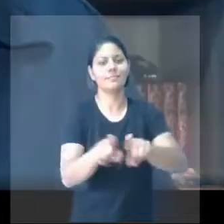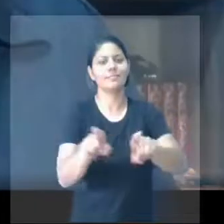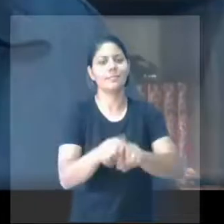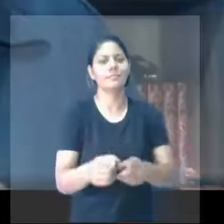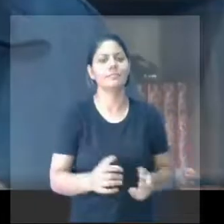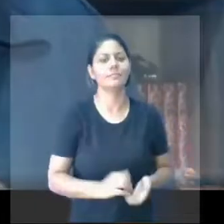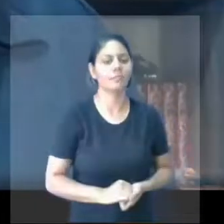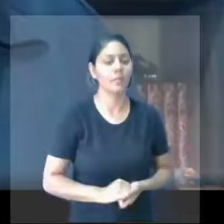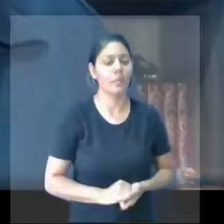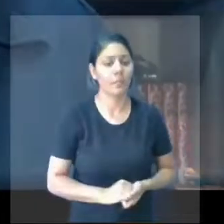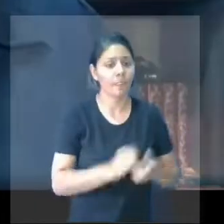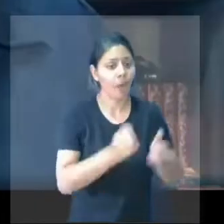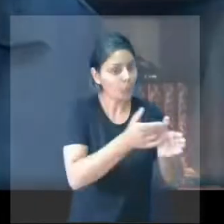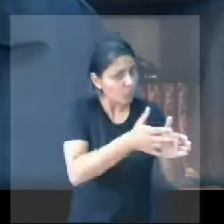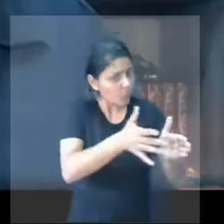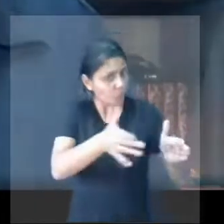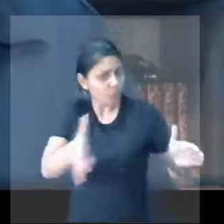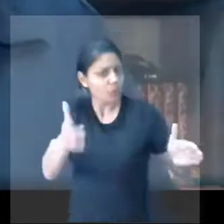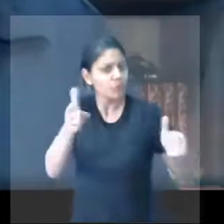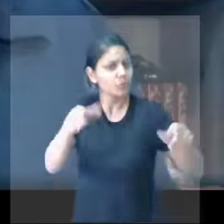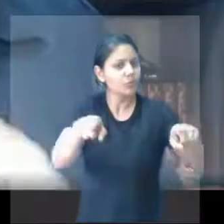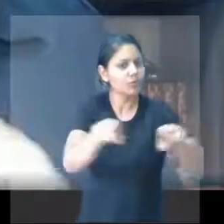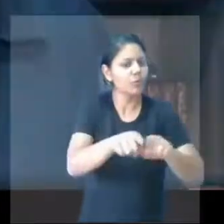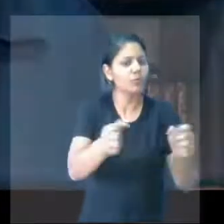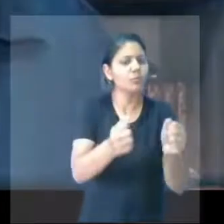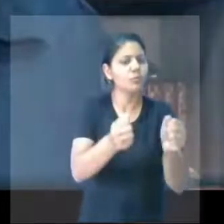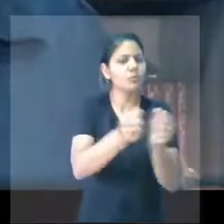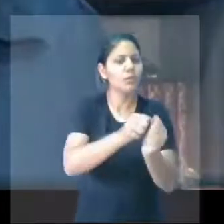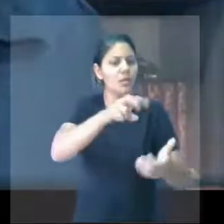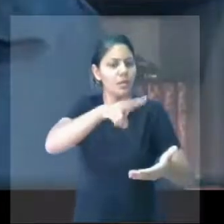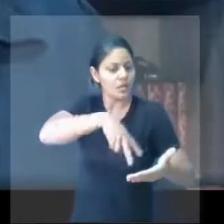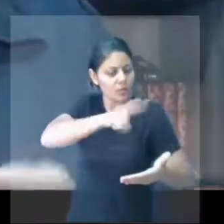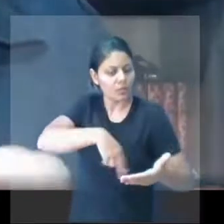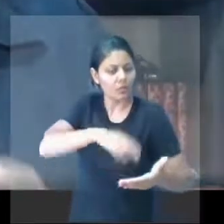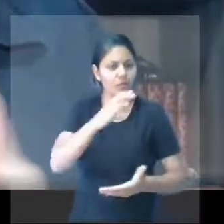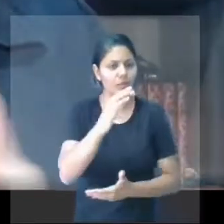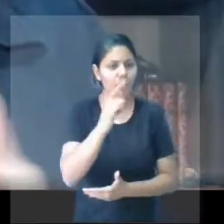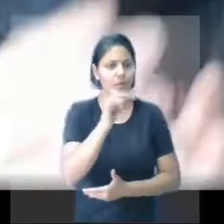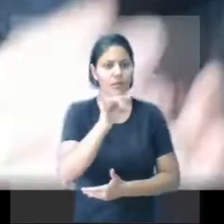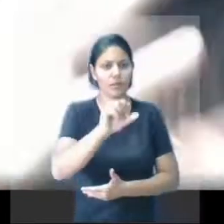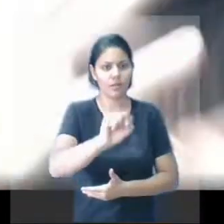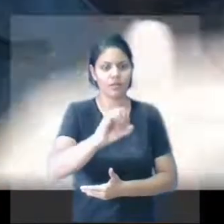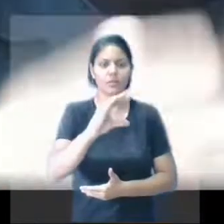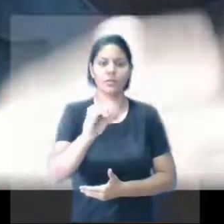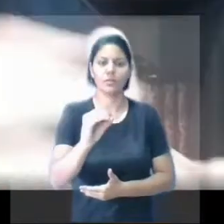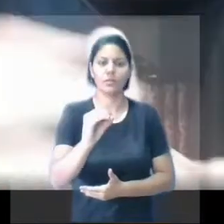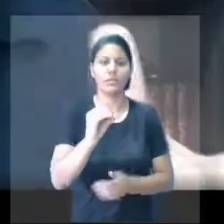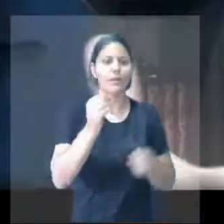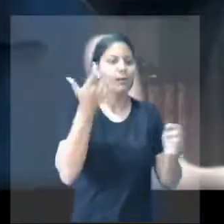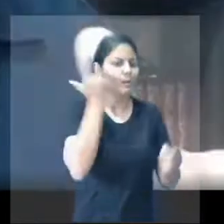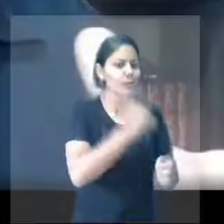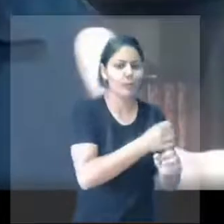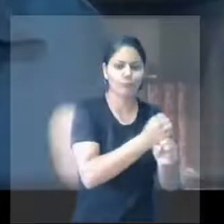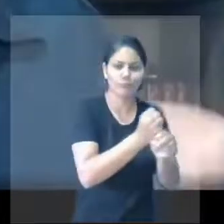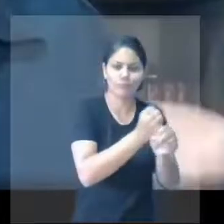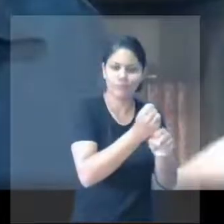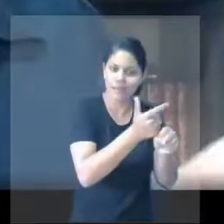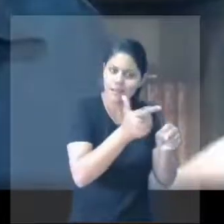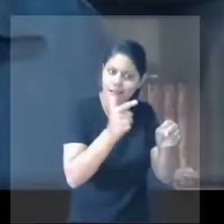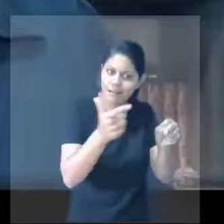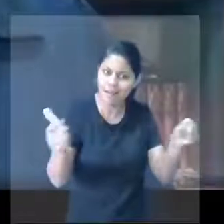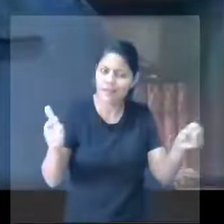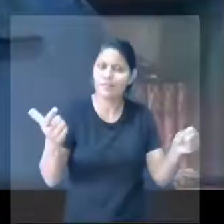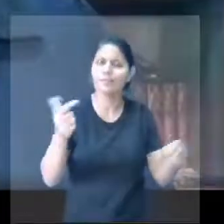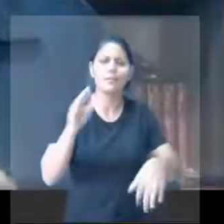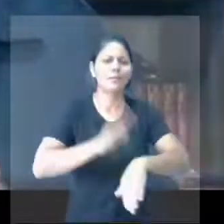leitura dos clássicos, que te proporciona reflexão, que é algo típico do clássico, né? Porque ele sobreviveu ao longo de todo esse tempo, não foi à